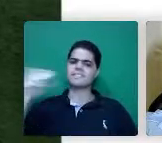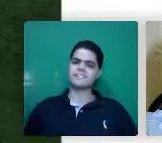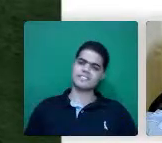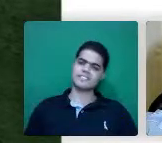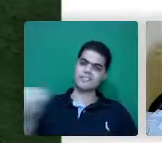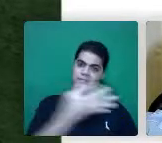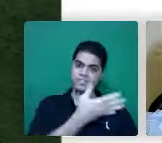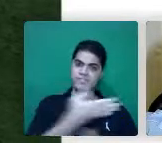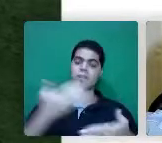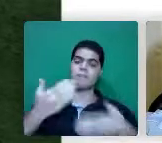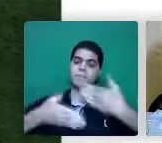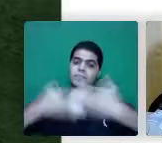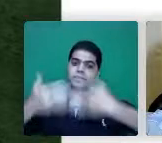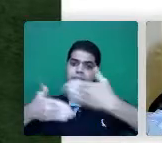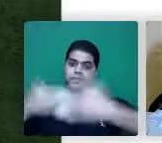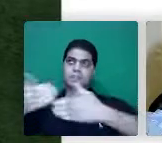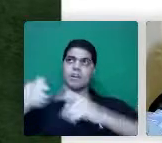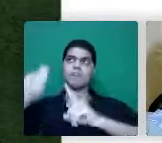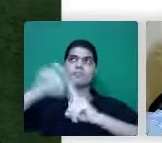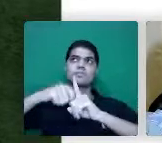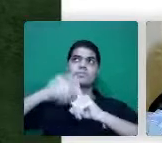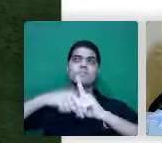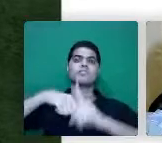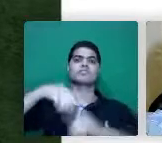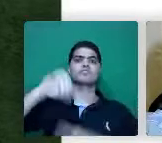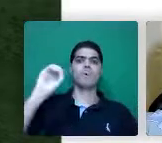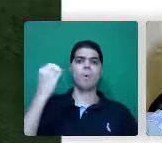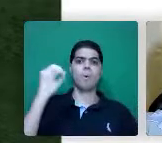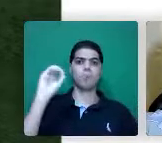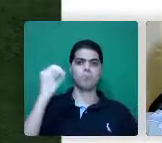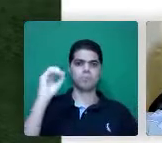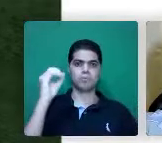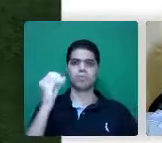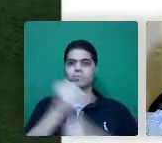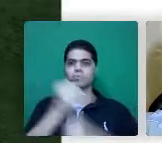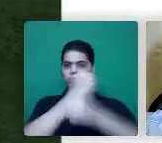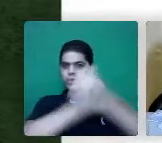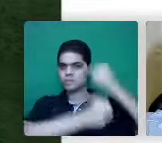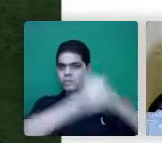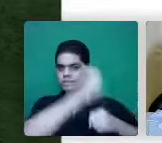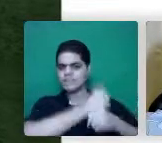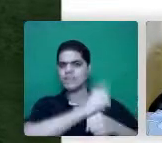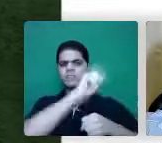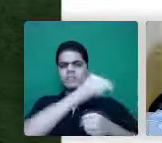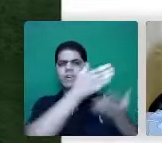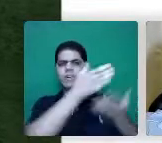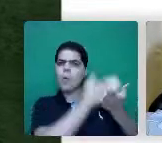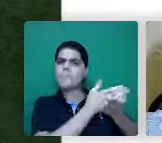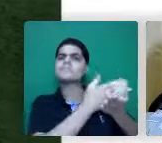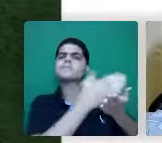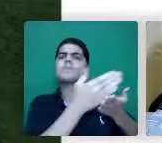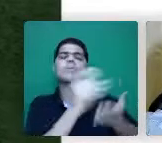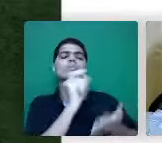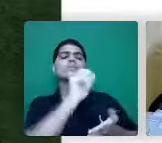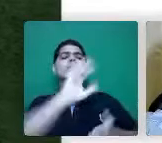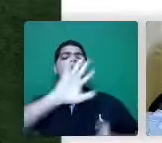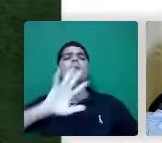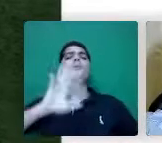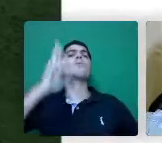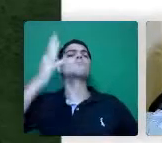que começaram em outubro do ano passado, né, Ivan? Conta um pouquinho dessa continuidade e o que virou, acabou virando a